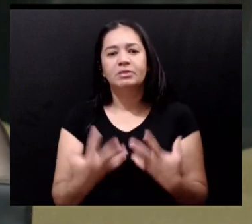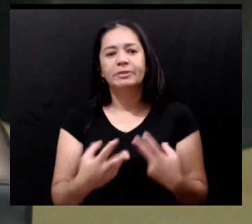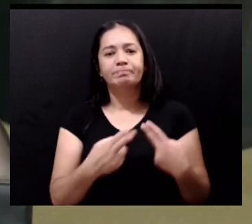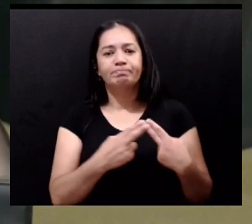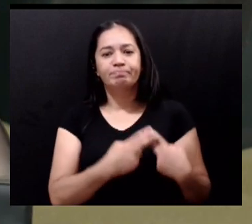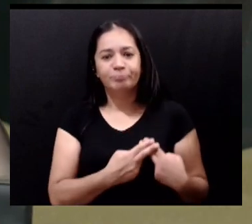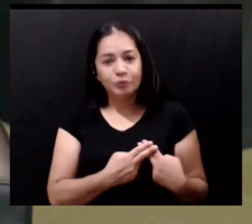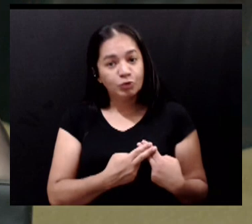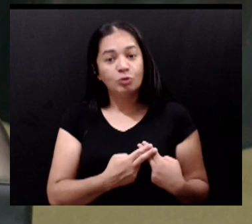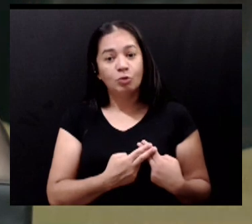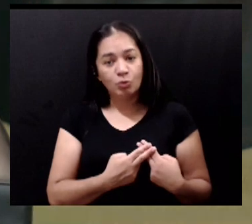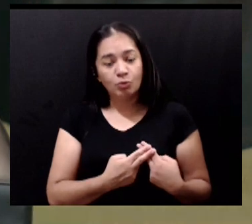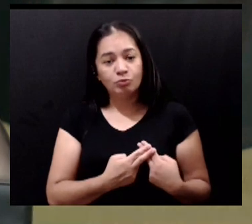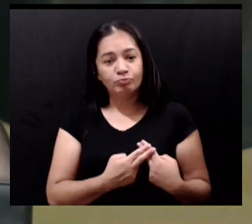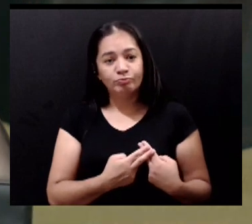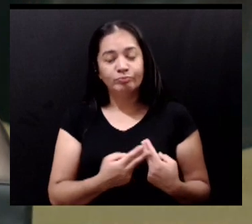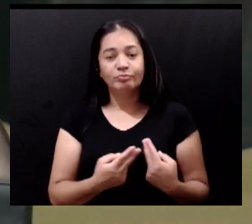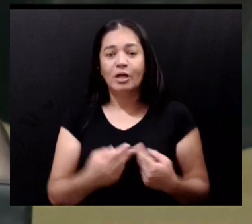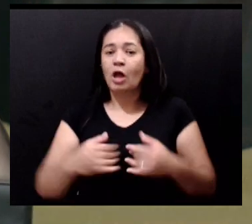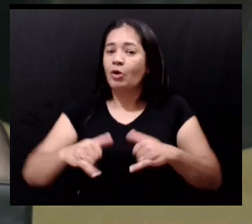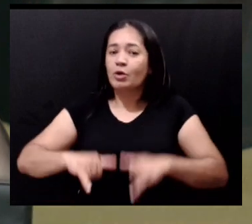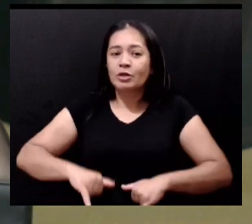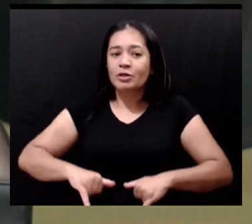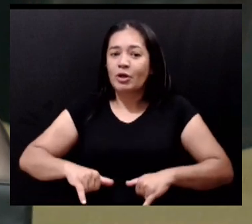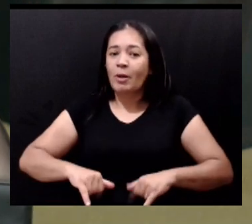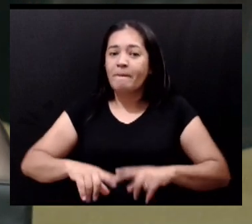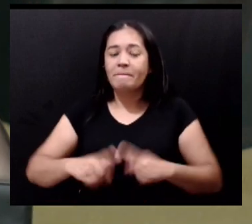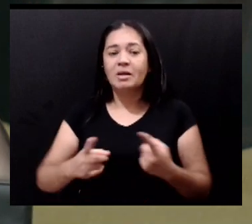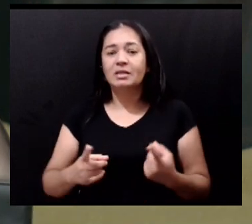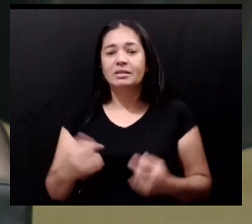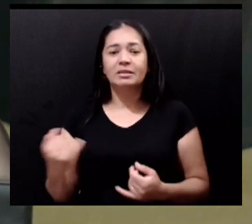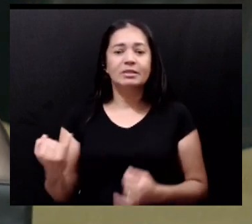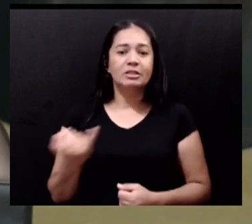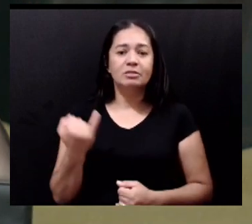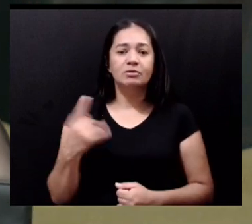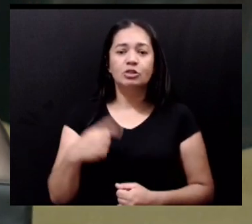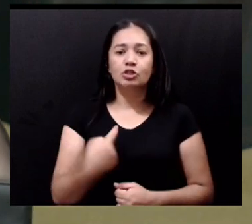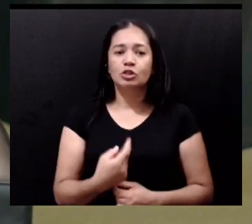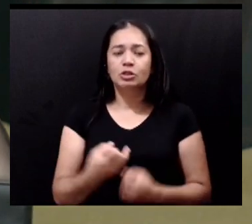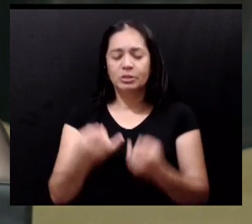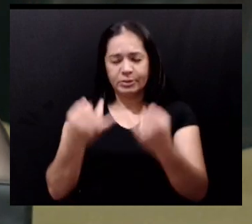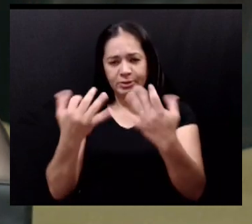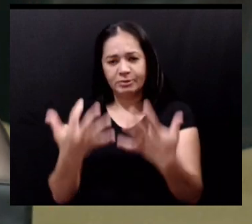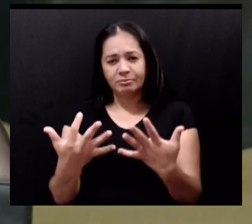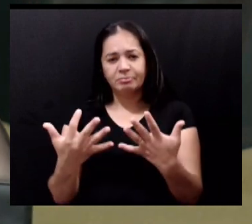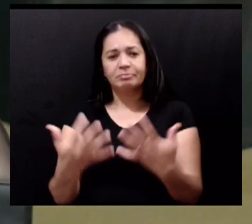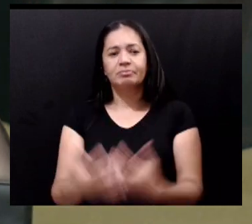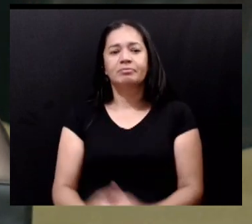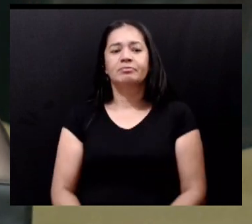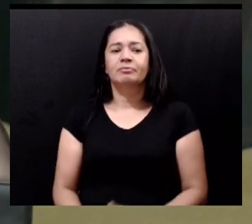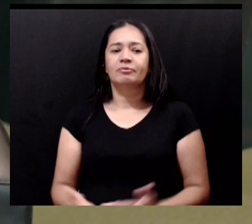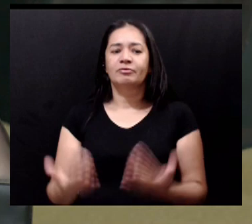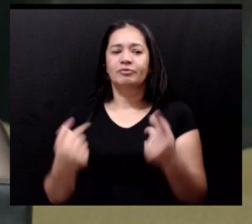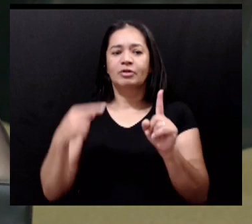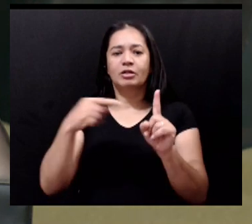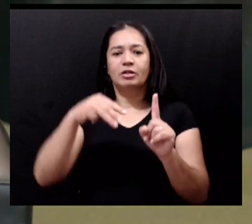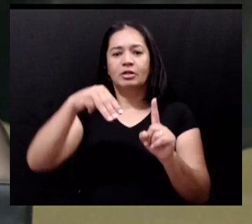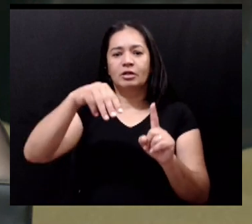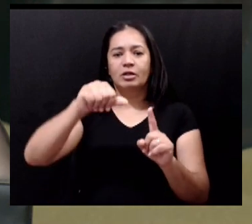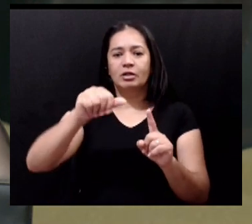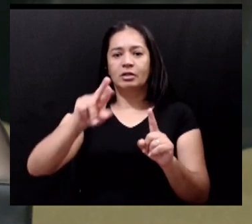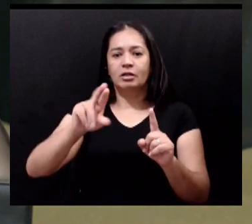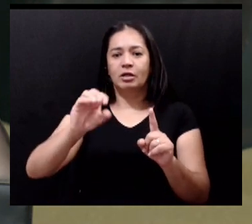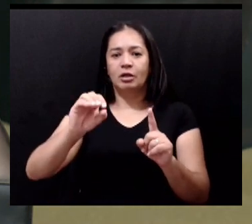de algo que dói, mas é importante a gente fazer essa abordagem. Vamos lá, o Marcos do Jardim Nova